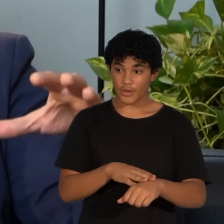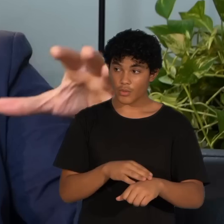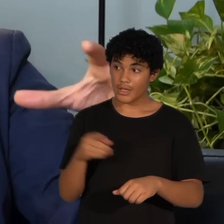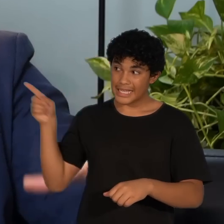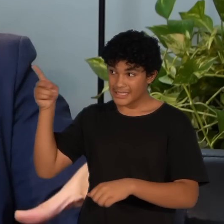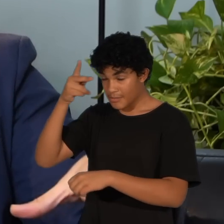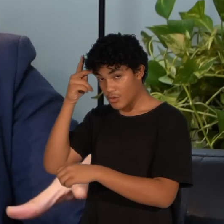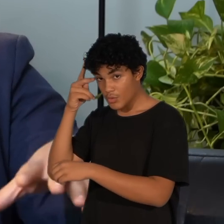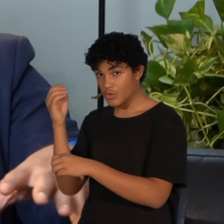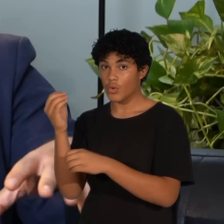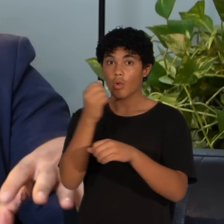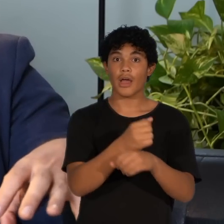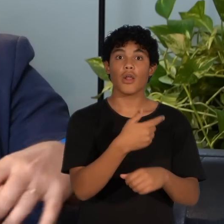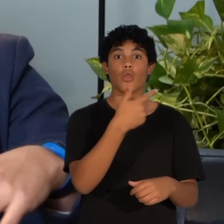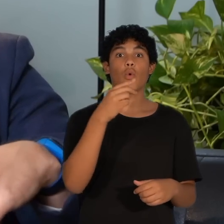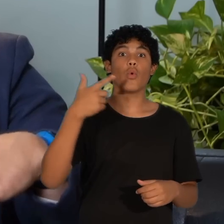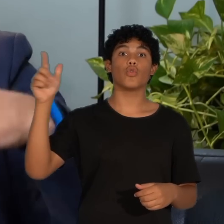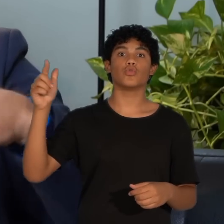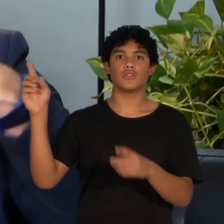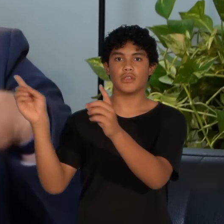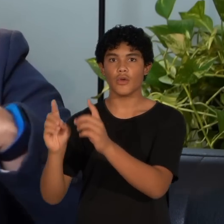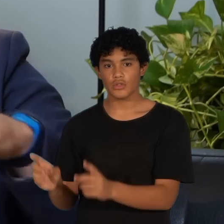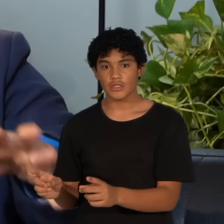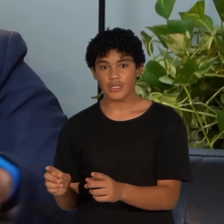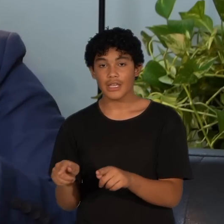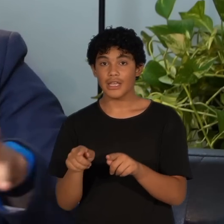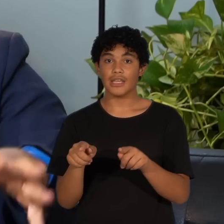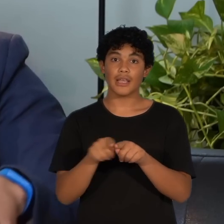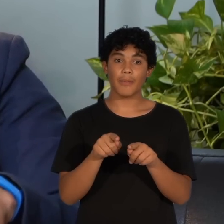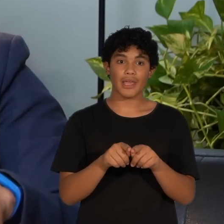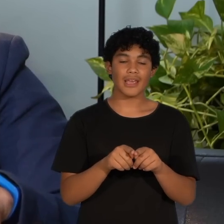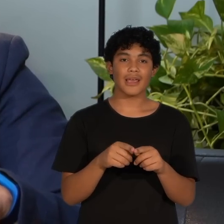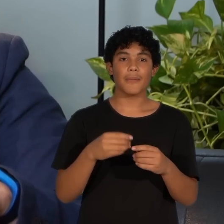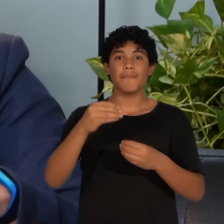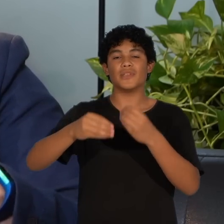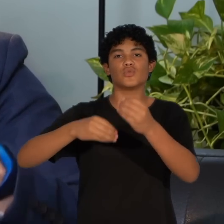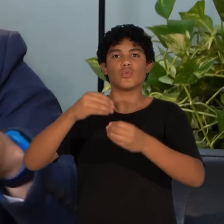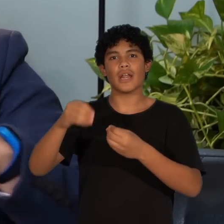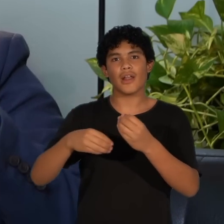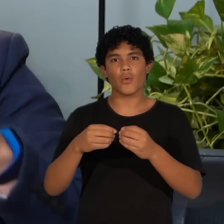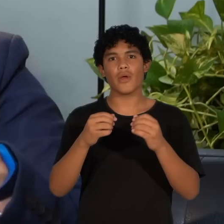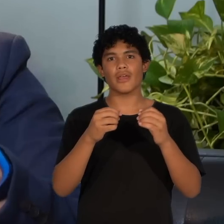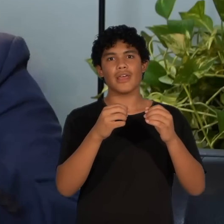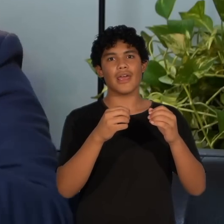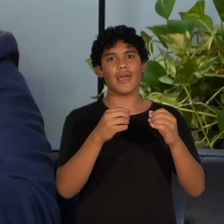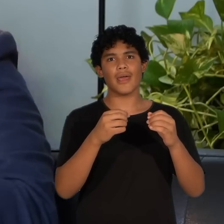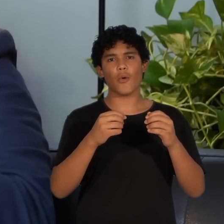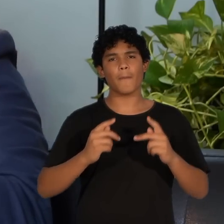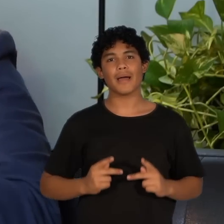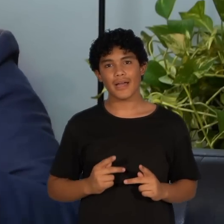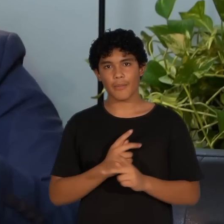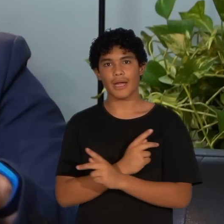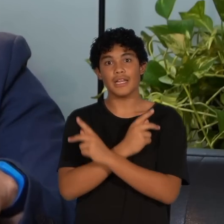eles trouxeram seus deuses para Samaria e aprenderam também o costume dos deuses da terra, né? Então eles fizeram a misturança, misturaram